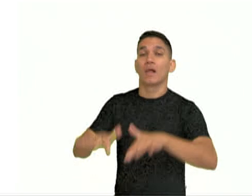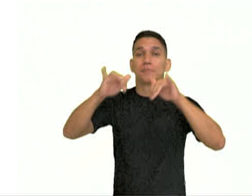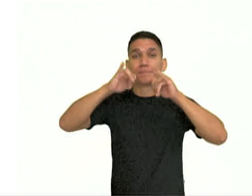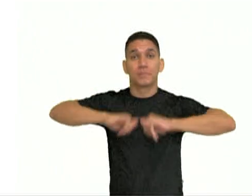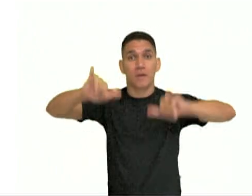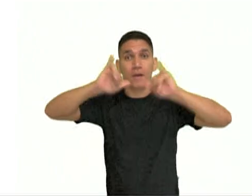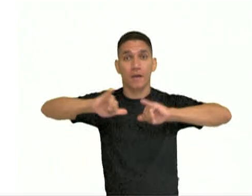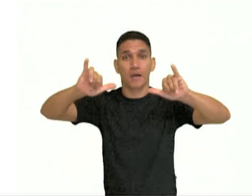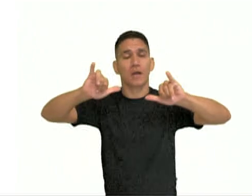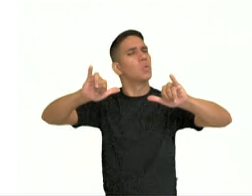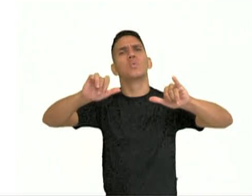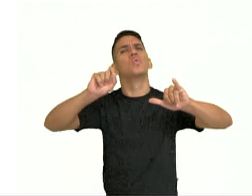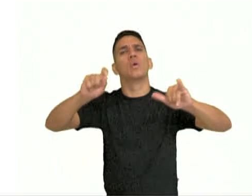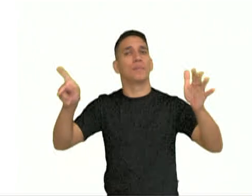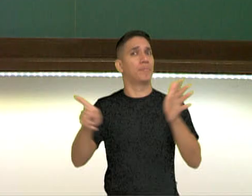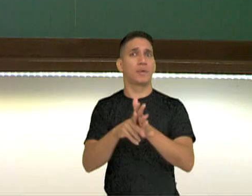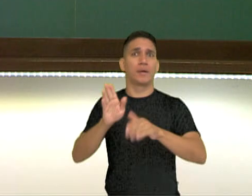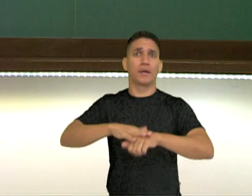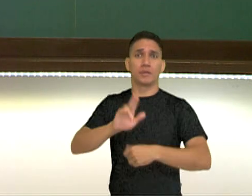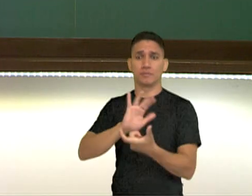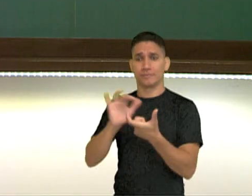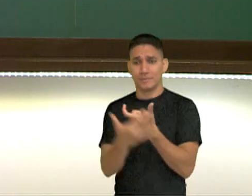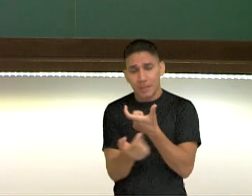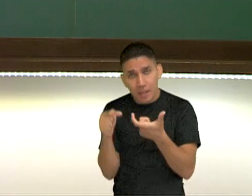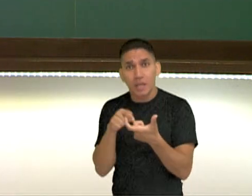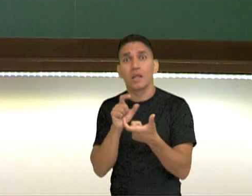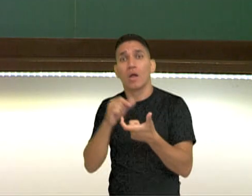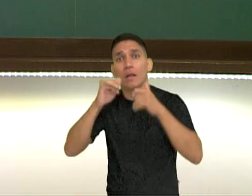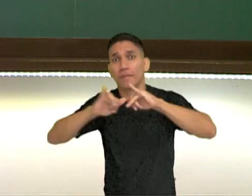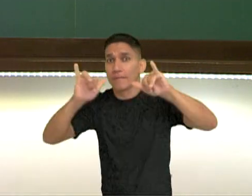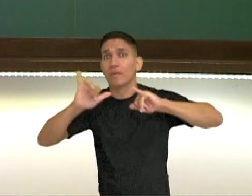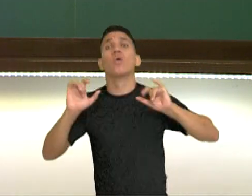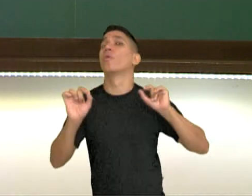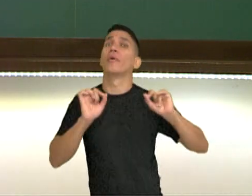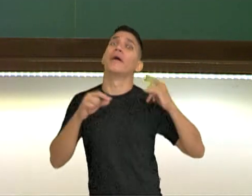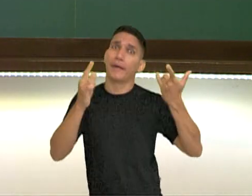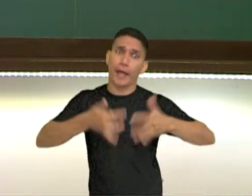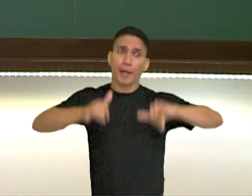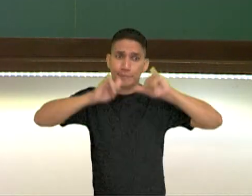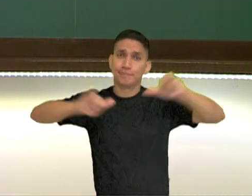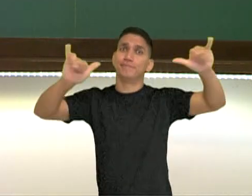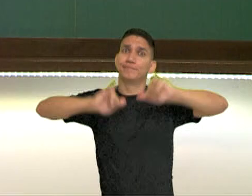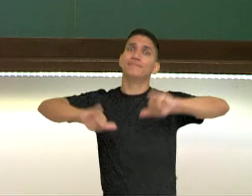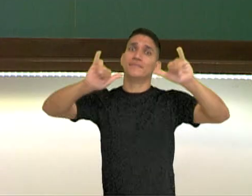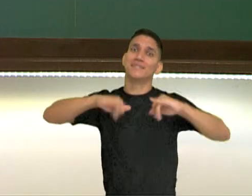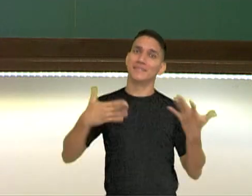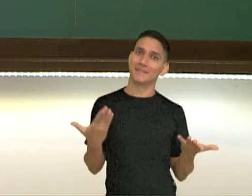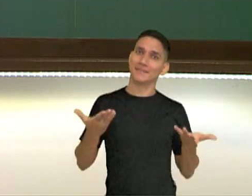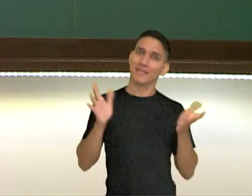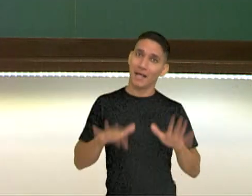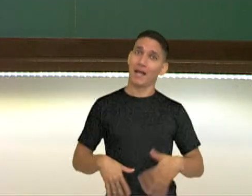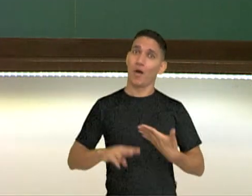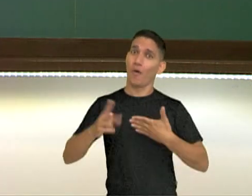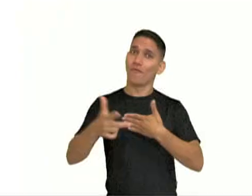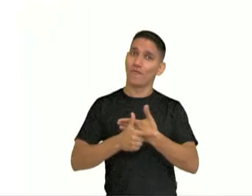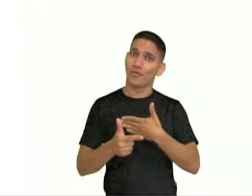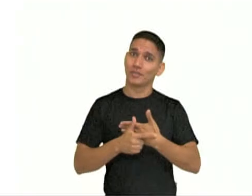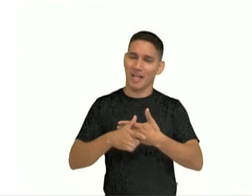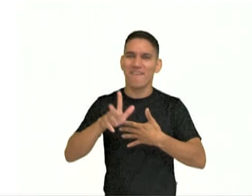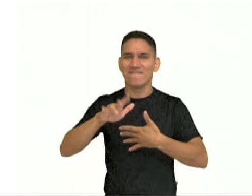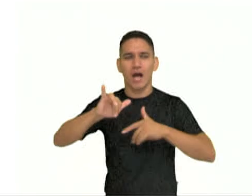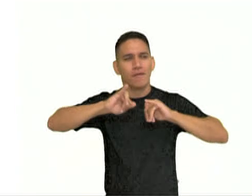Propaganda. Então, como o próprio nome diz, a propaganda faz o quê? Vai propagar, isso mesmo. Vai